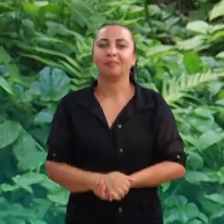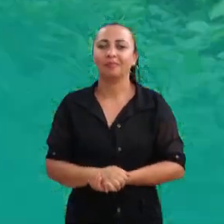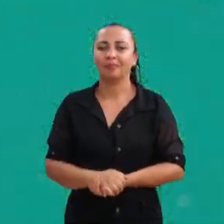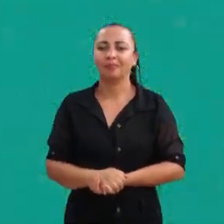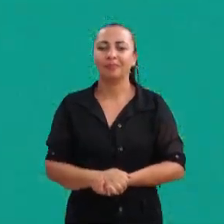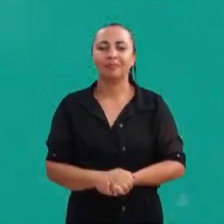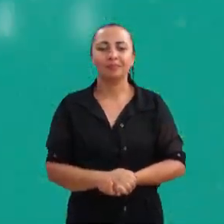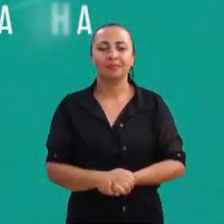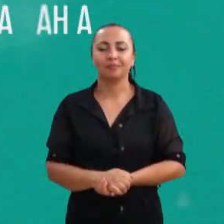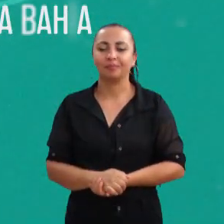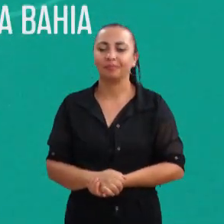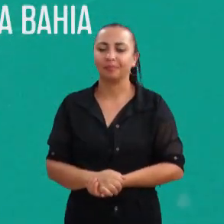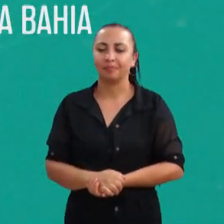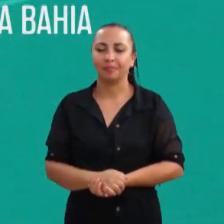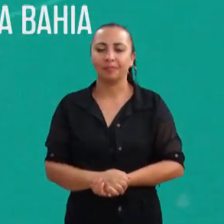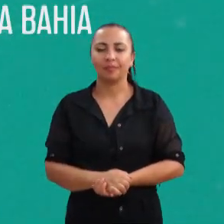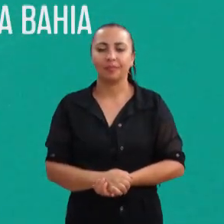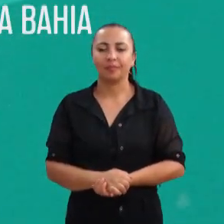conferir.